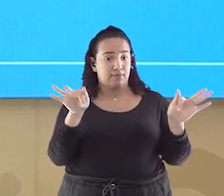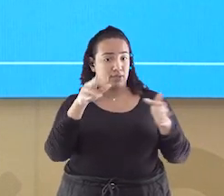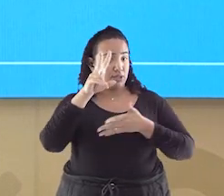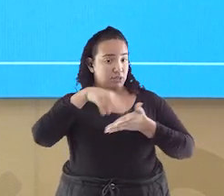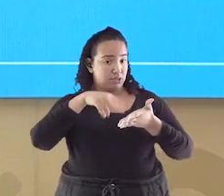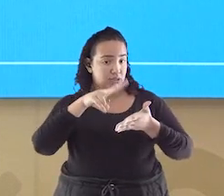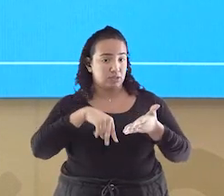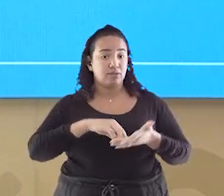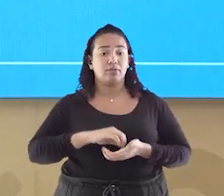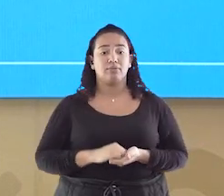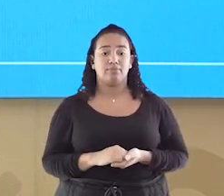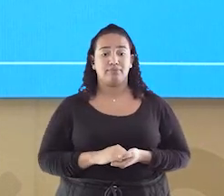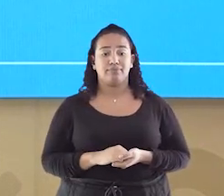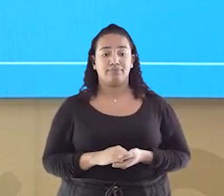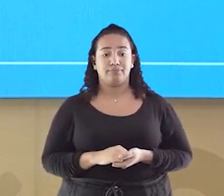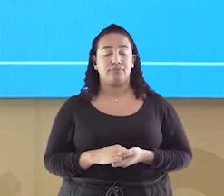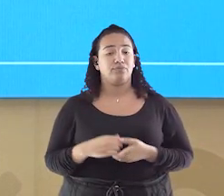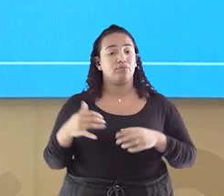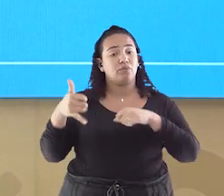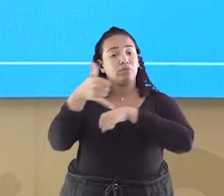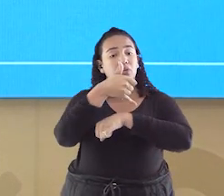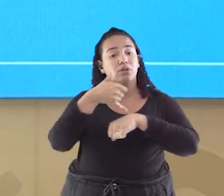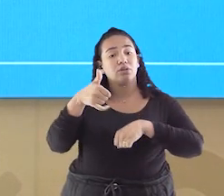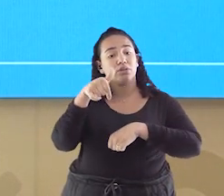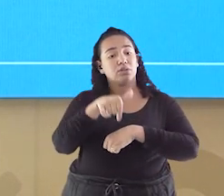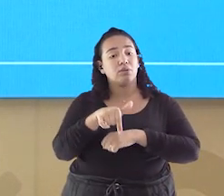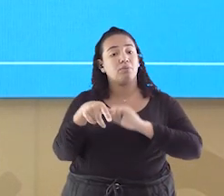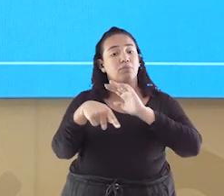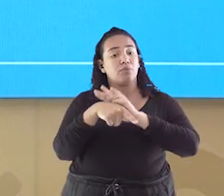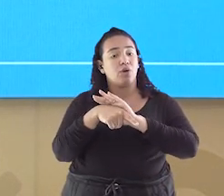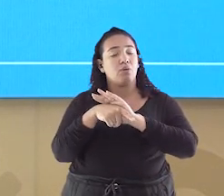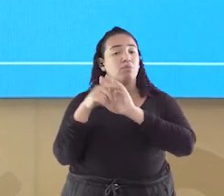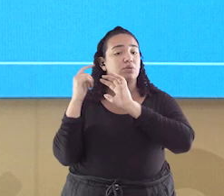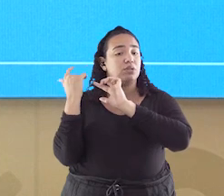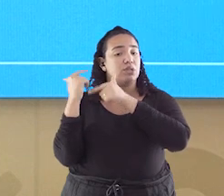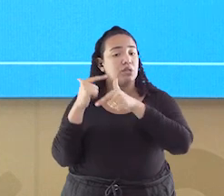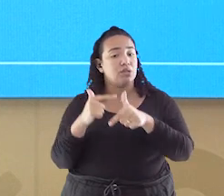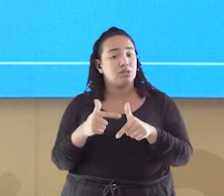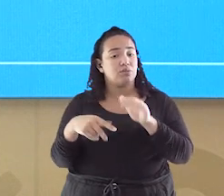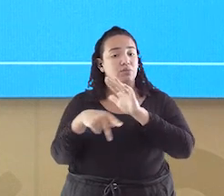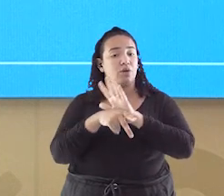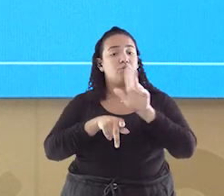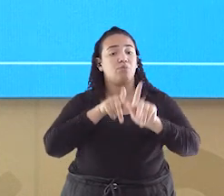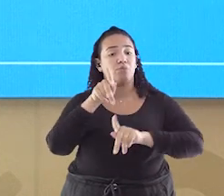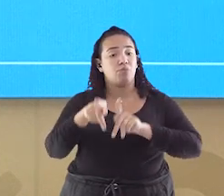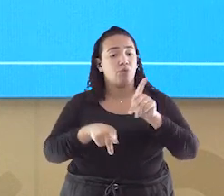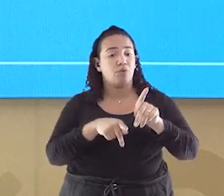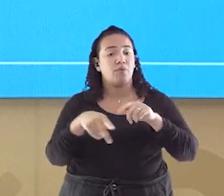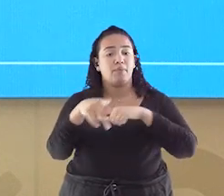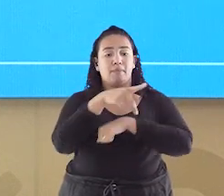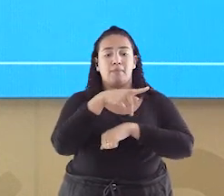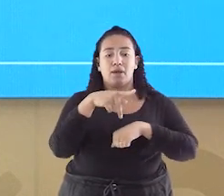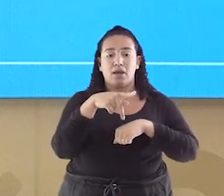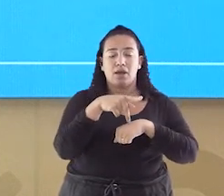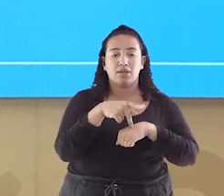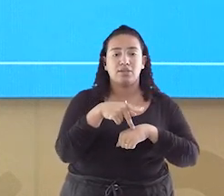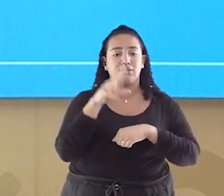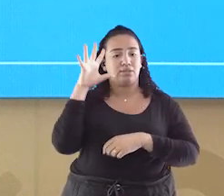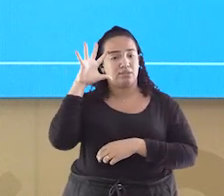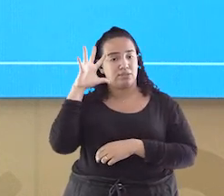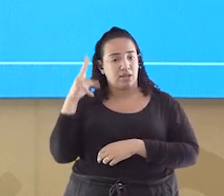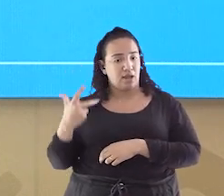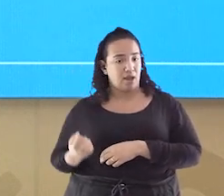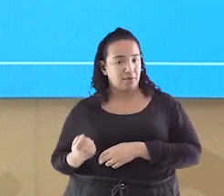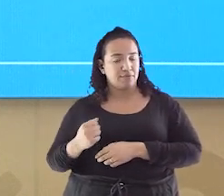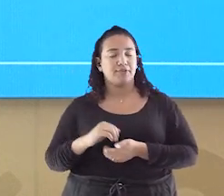frase a seguir. O uso do azeite de dendê é um costume trazido povos vindos de países como Nigéria